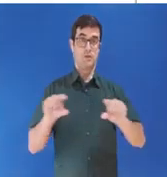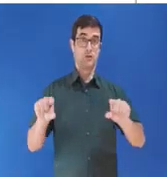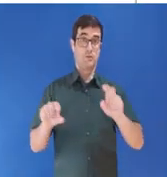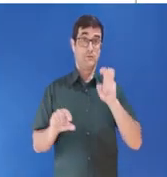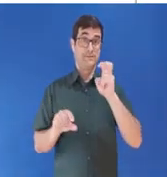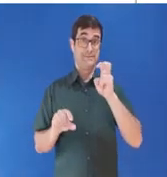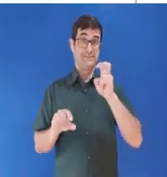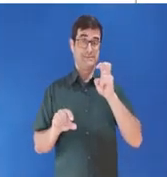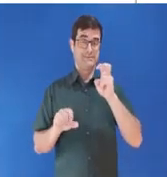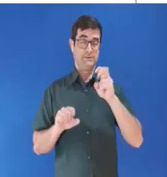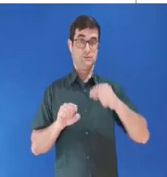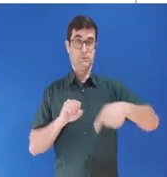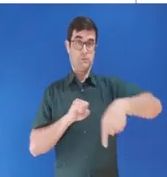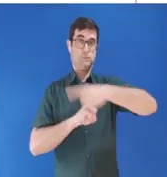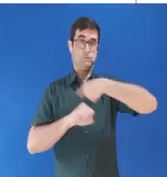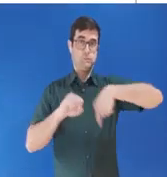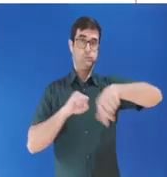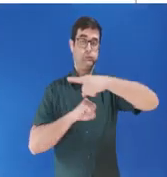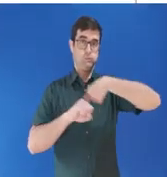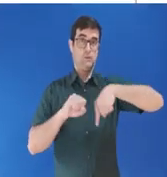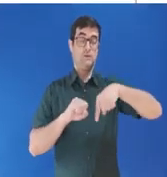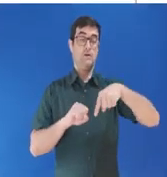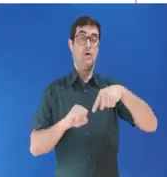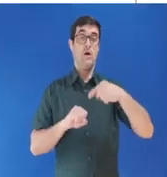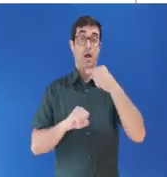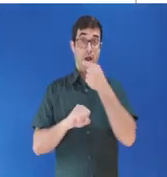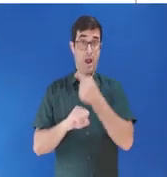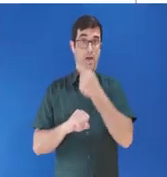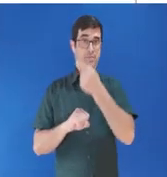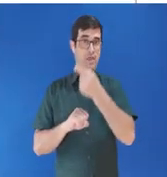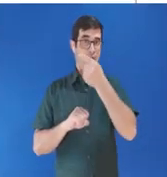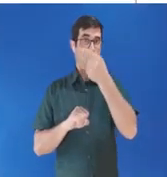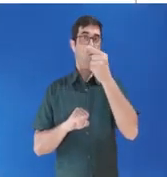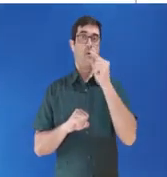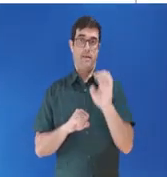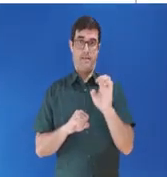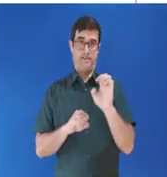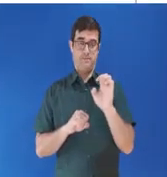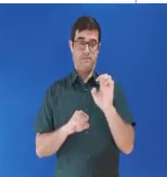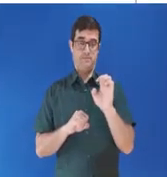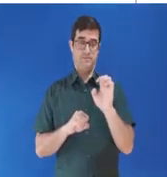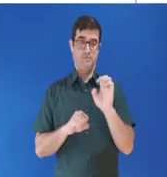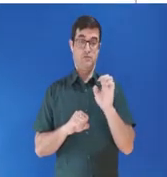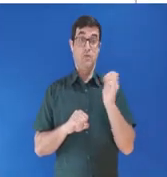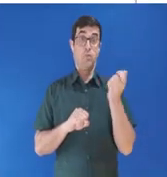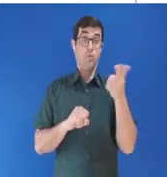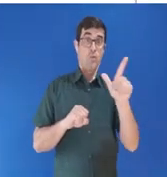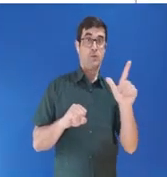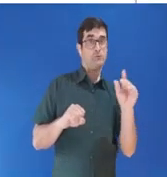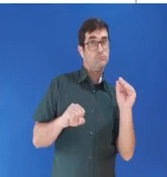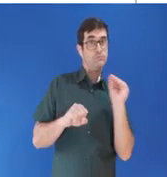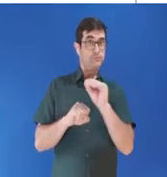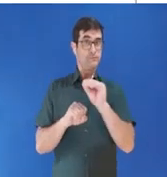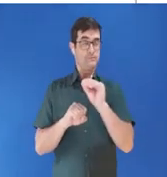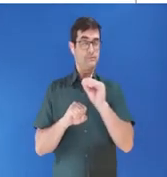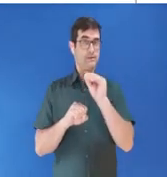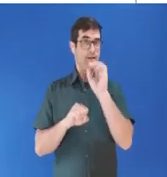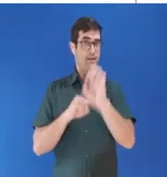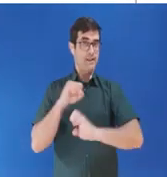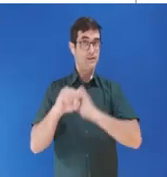D, cada um com um elétron, e o próximo elétron vai entrar aqui, no orbital S,